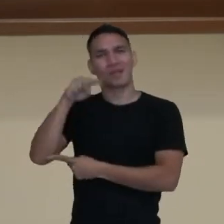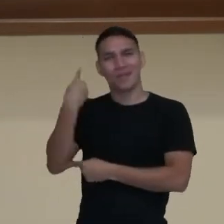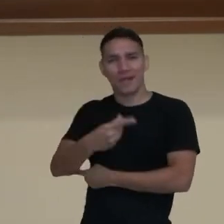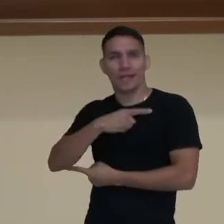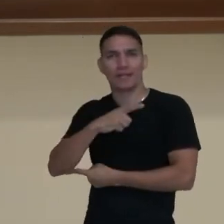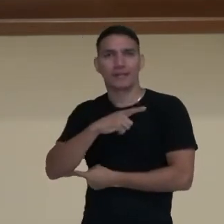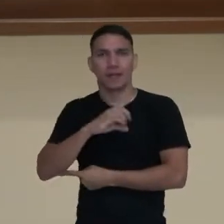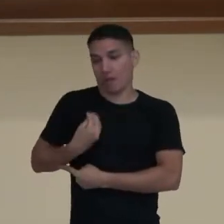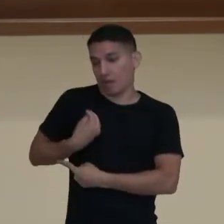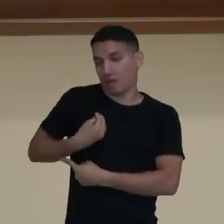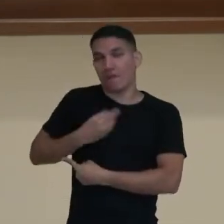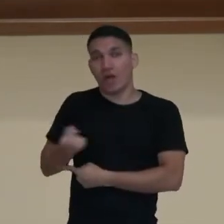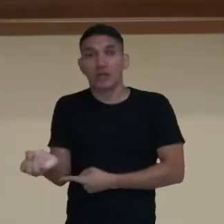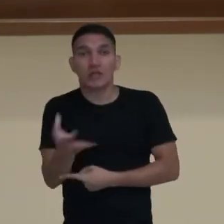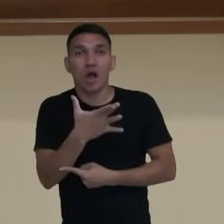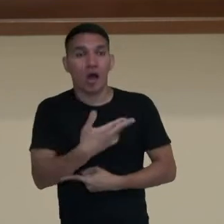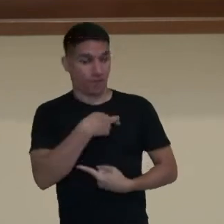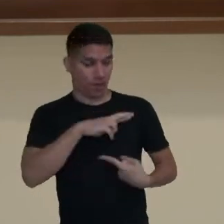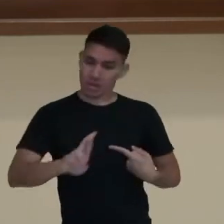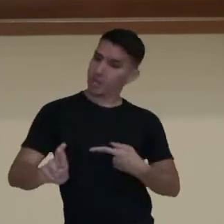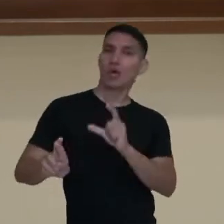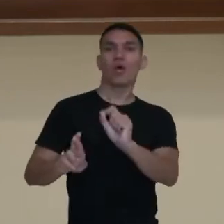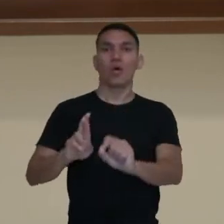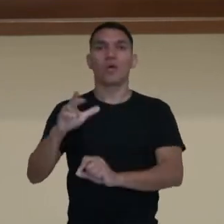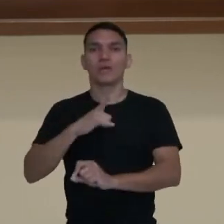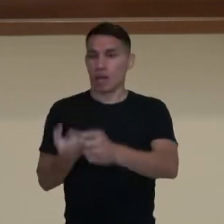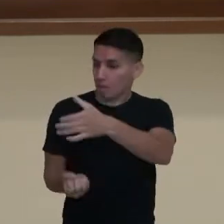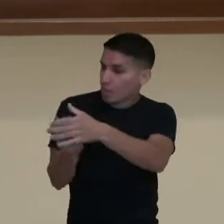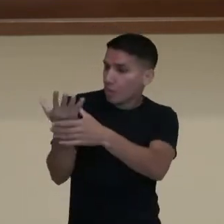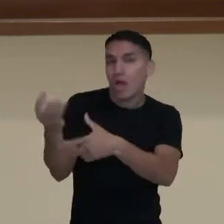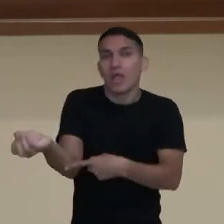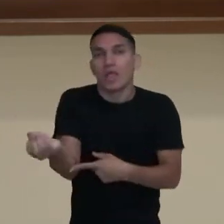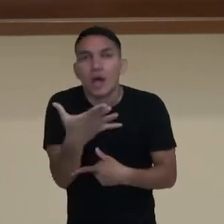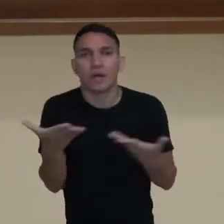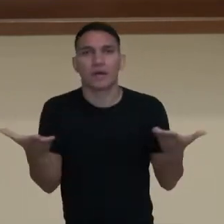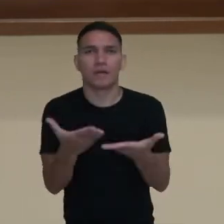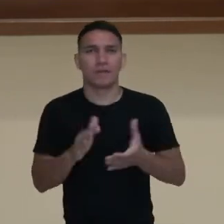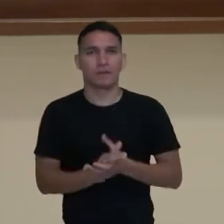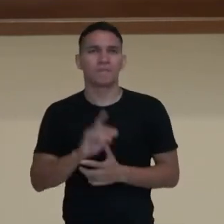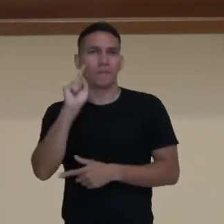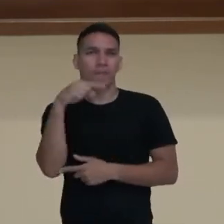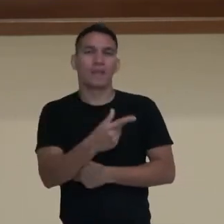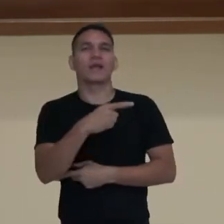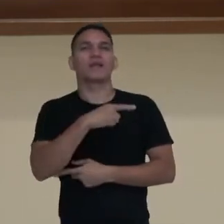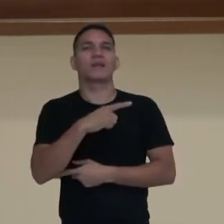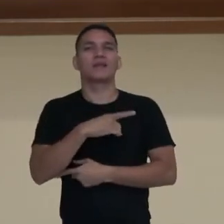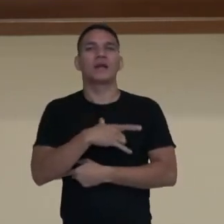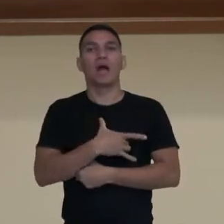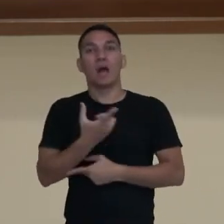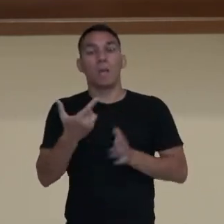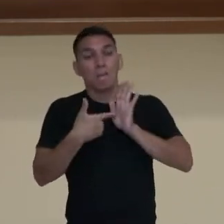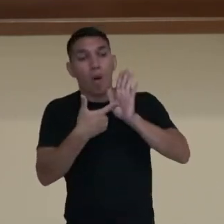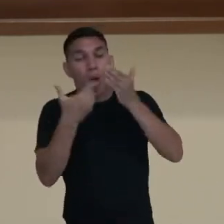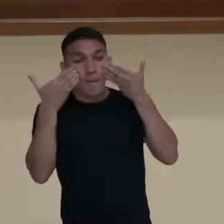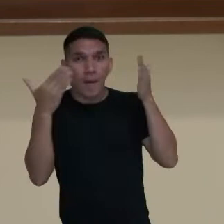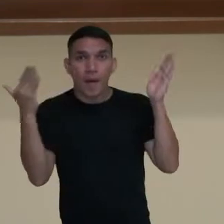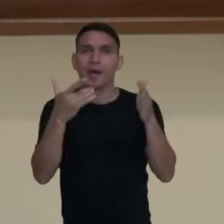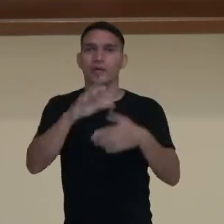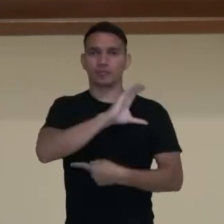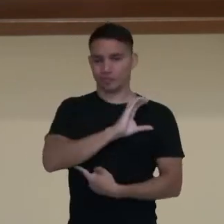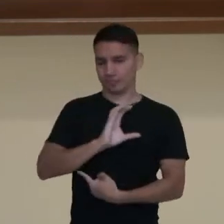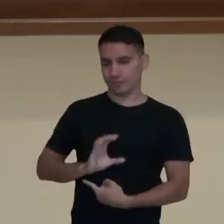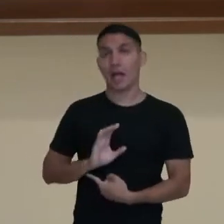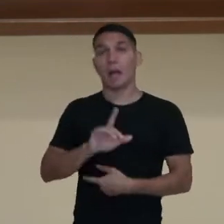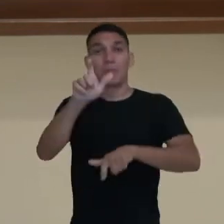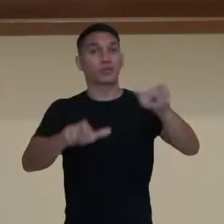Nós estamos numa nova religião que está se construindo. Apesar de ter a revelação de Cristo para aqueles que